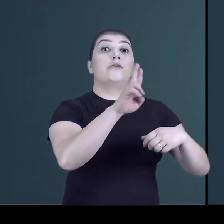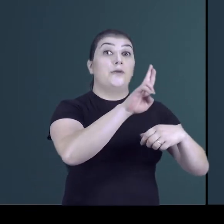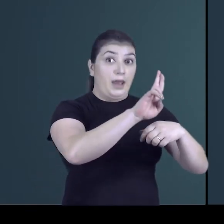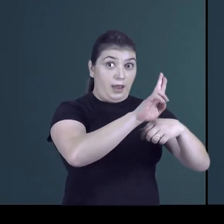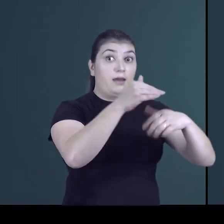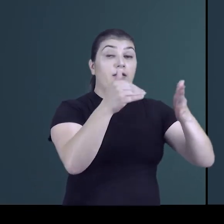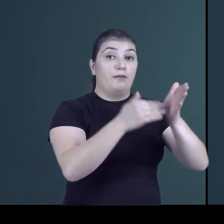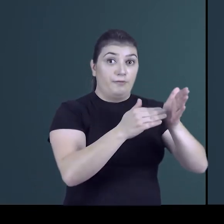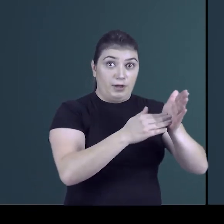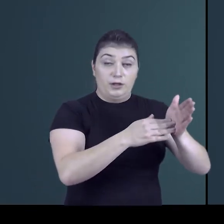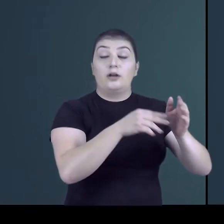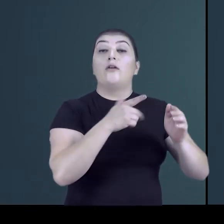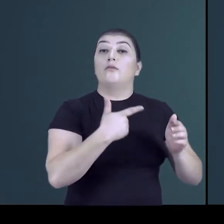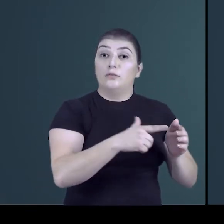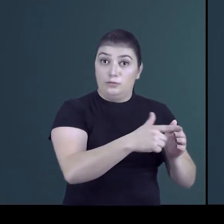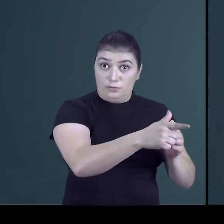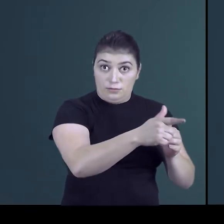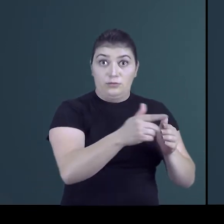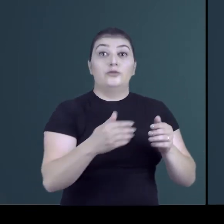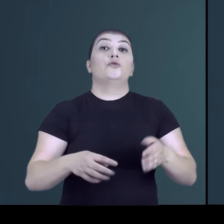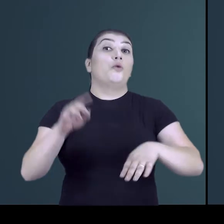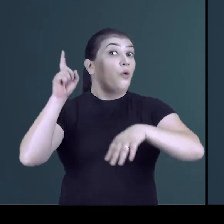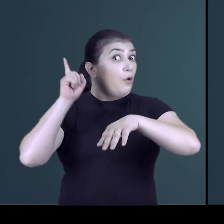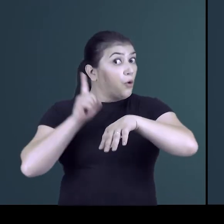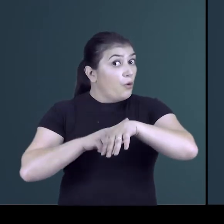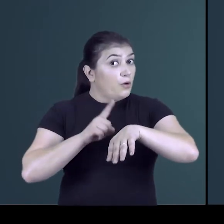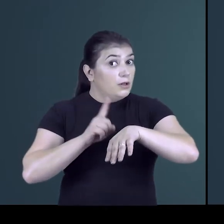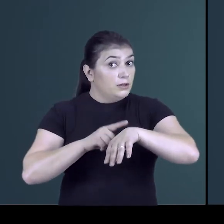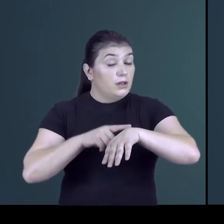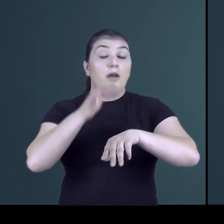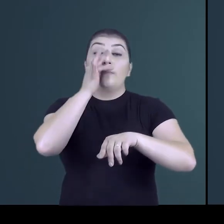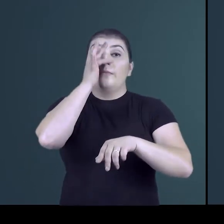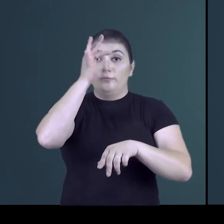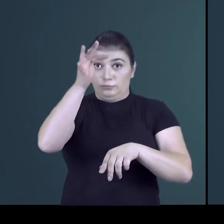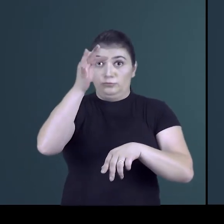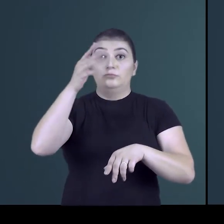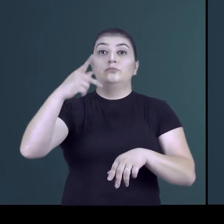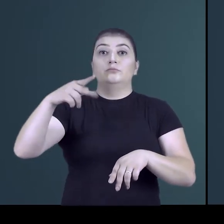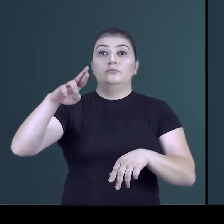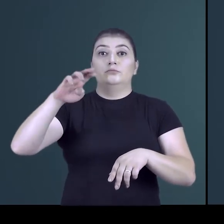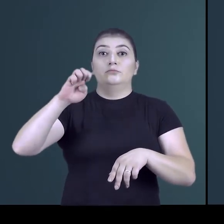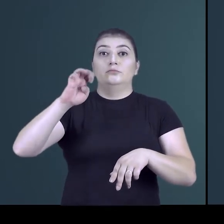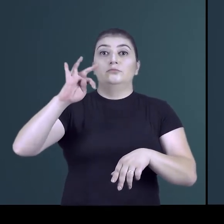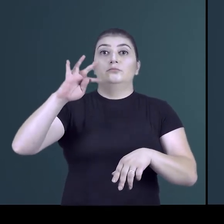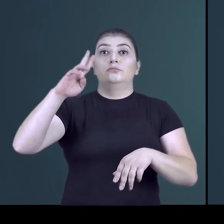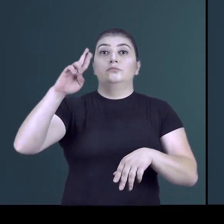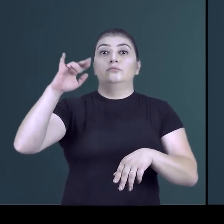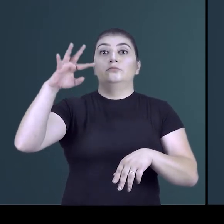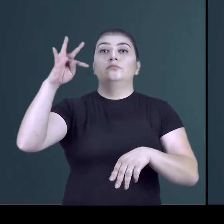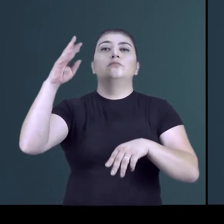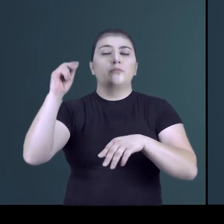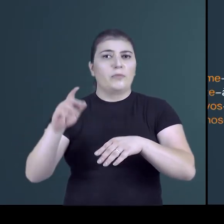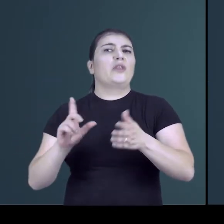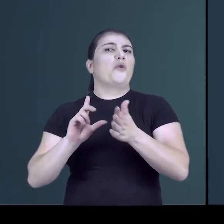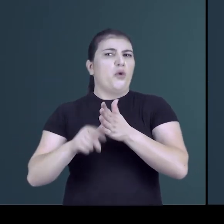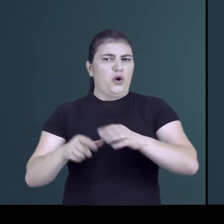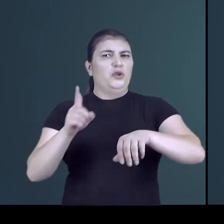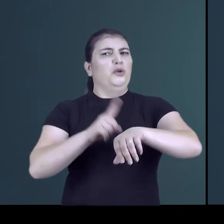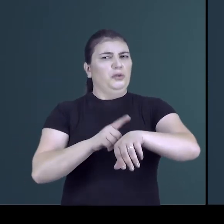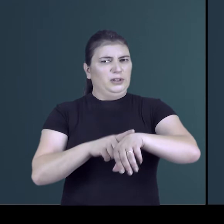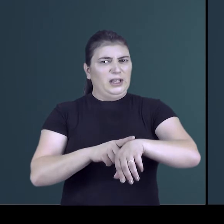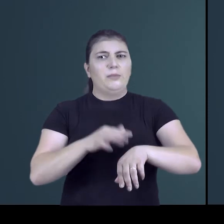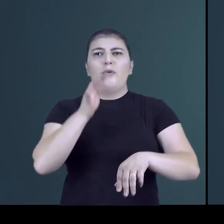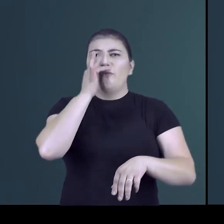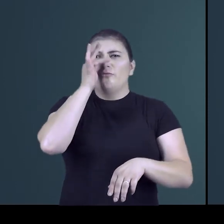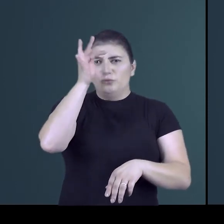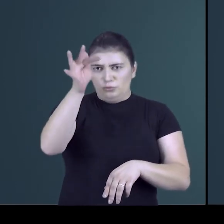a desinência, a marcação temporal que temos, futuro do pretérito. No outro tempo verbal,